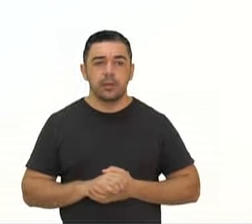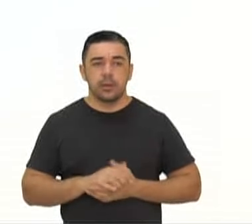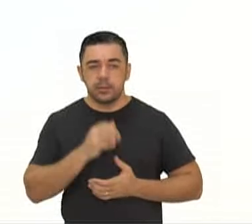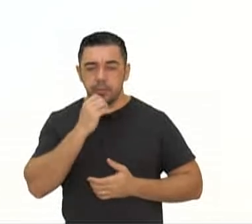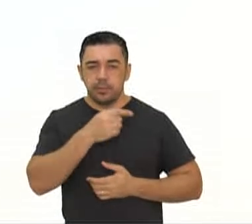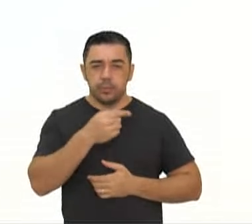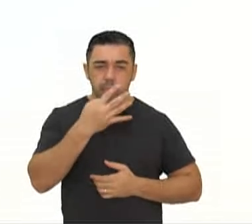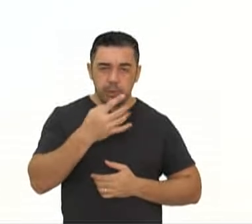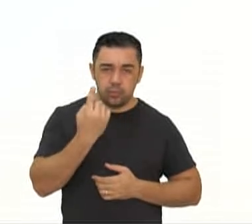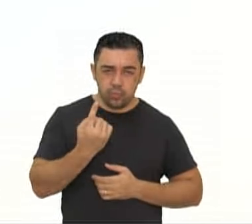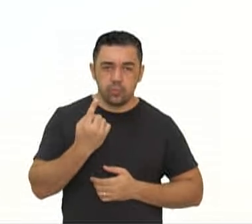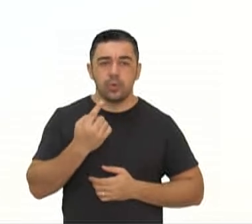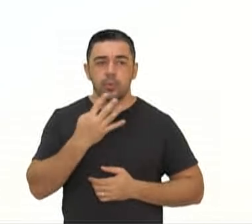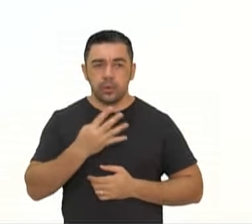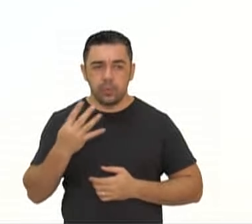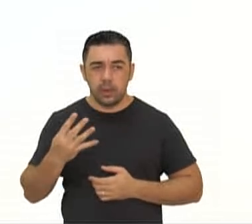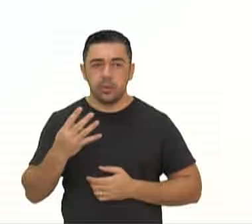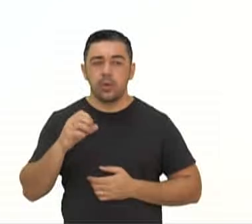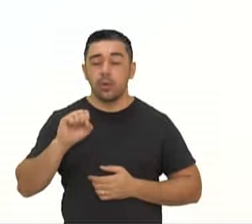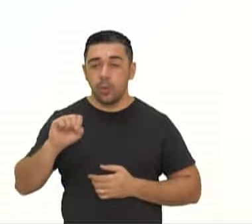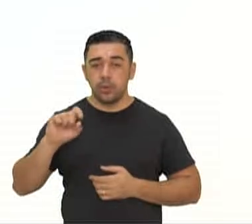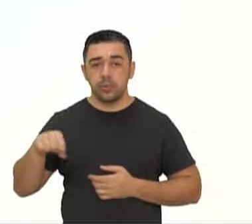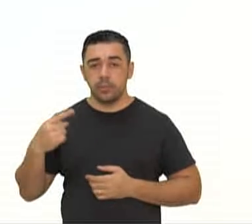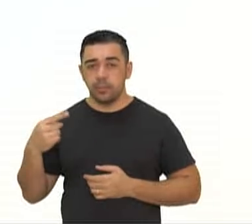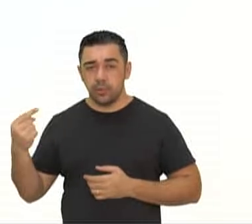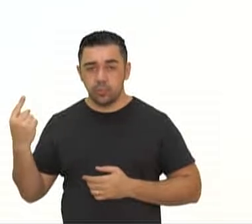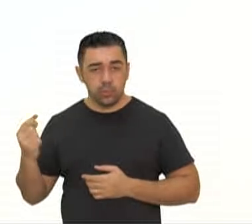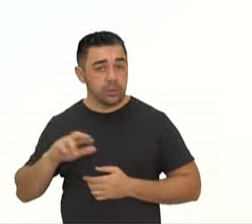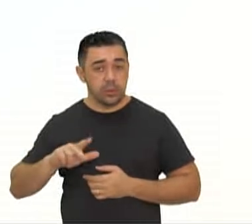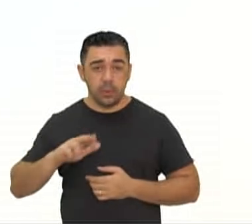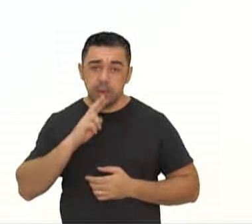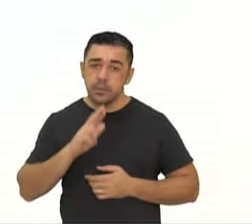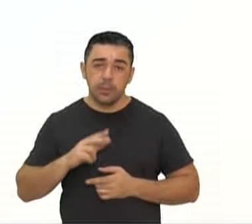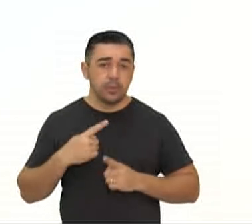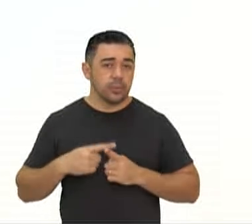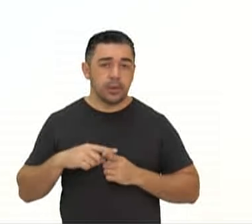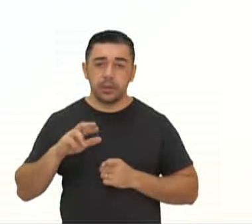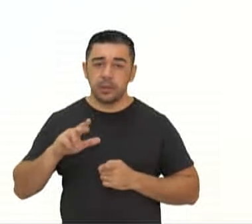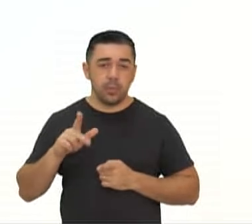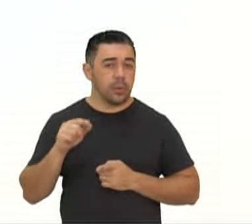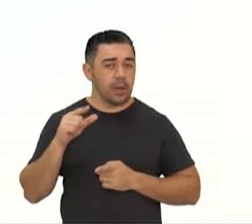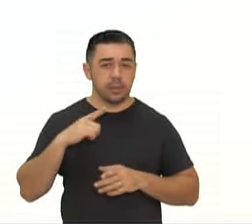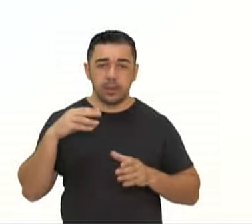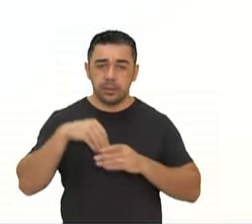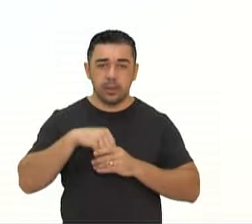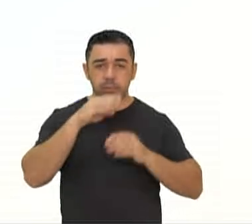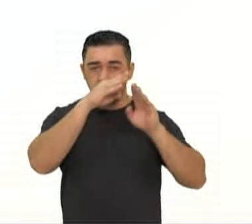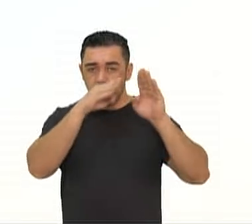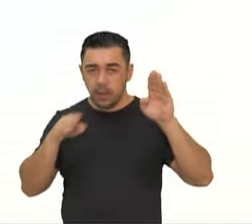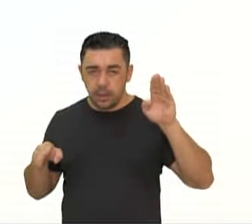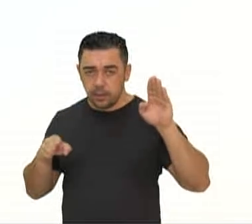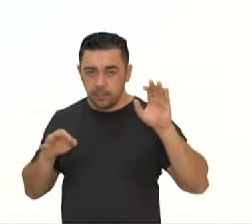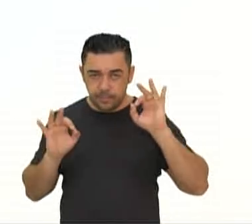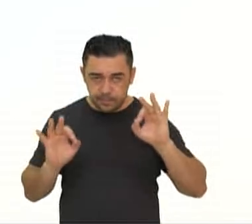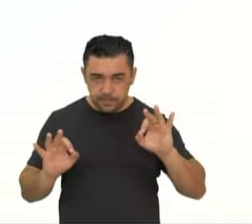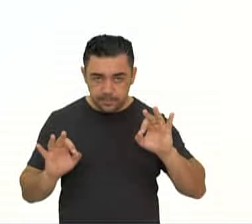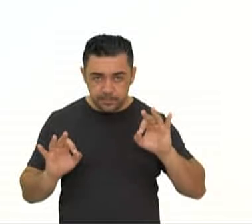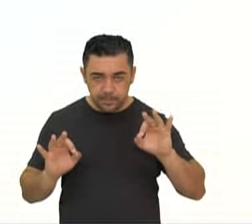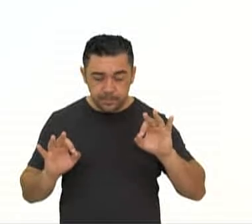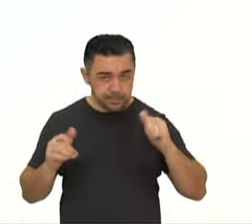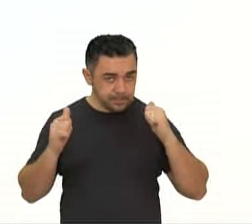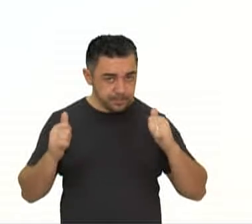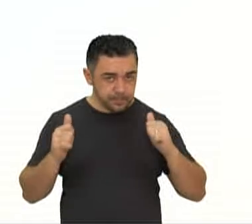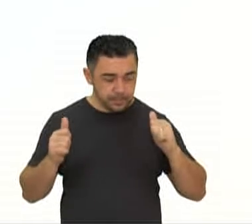marcado aqui em cima, 8 e menos 1 não são soluções, portanto, não pertencem à reta. Certo?